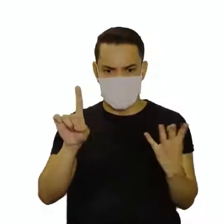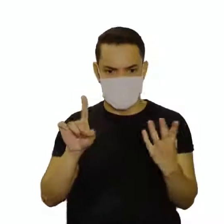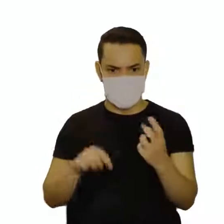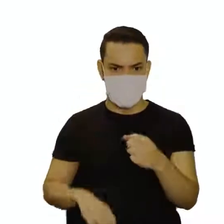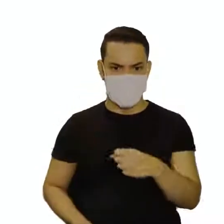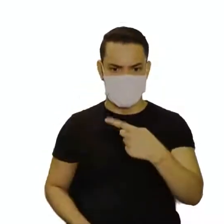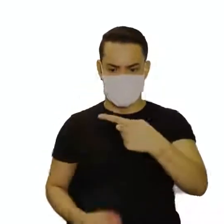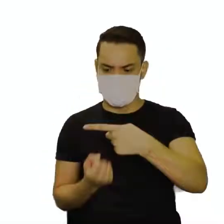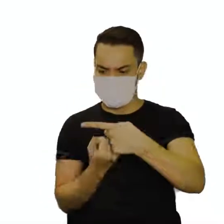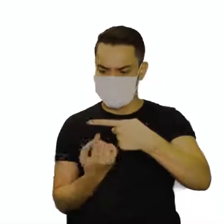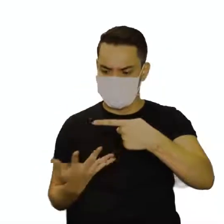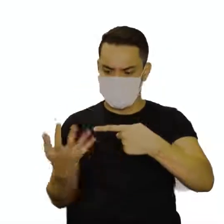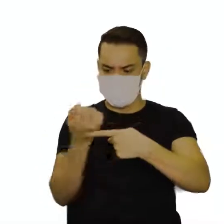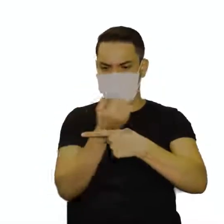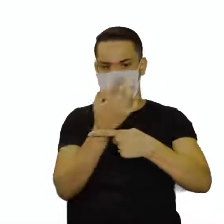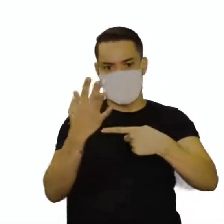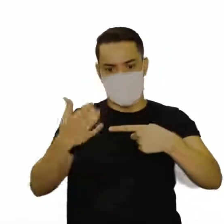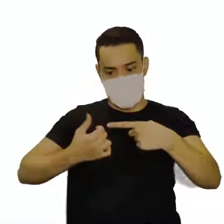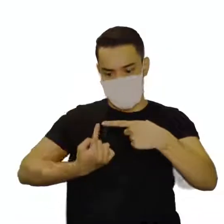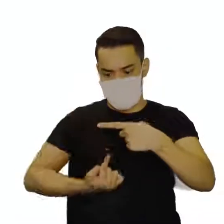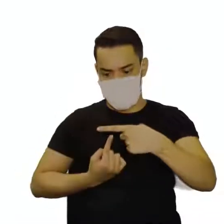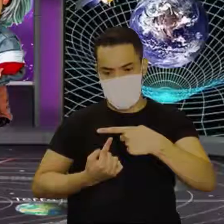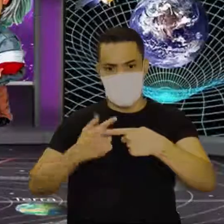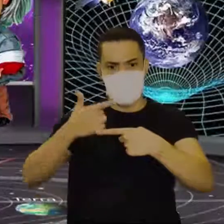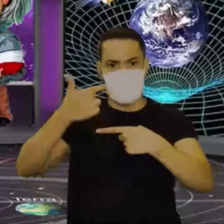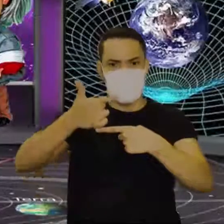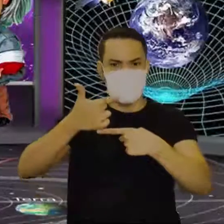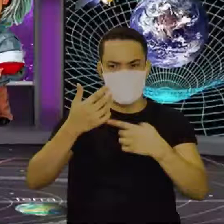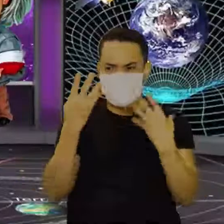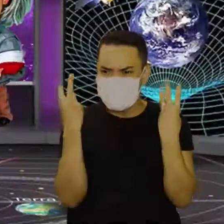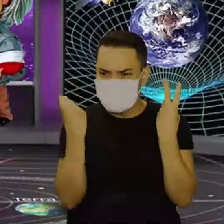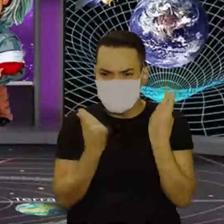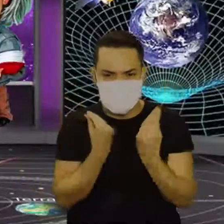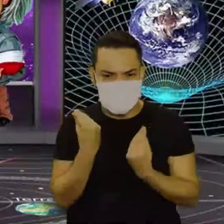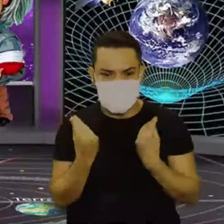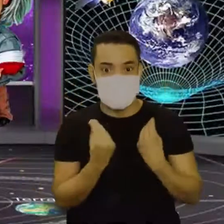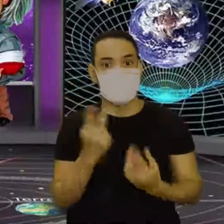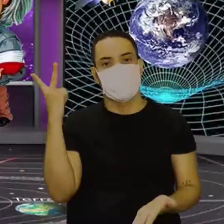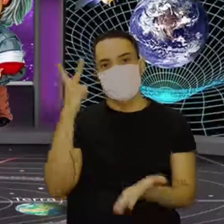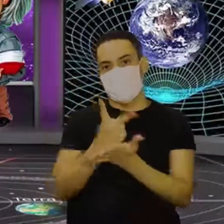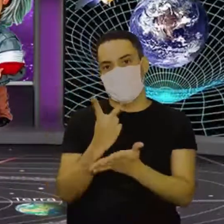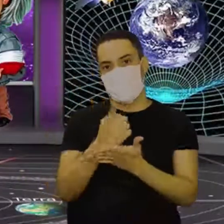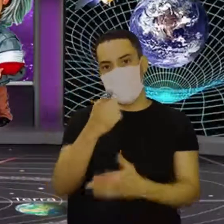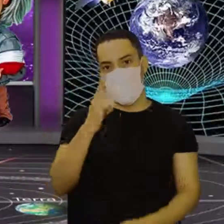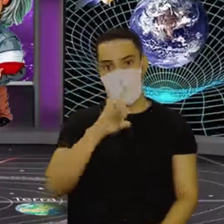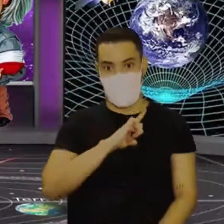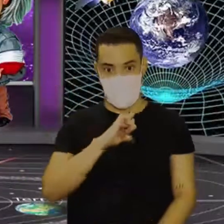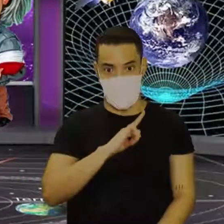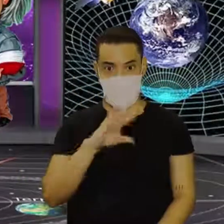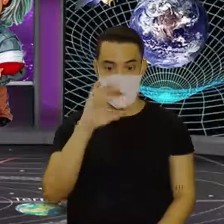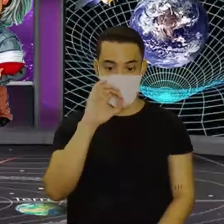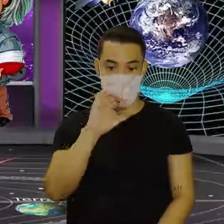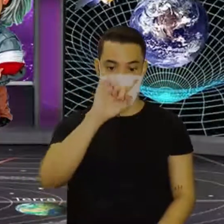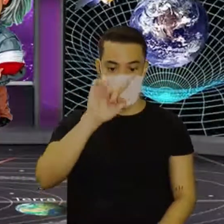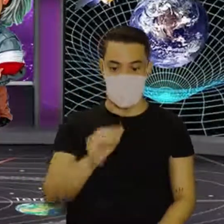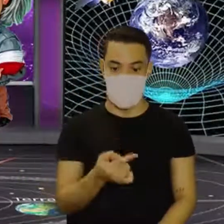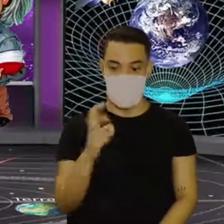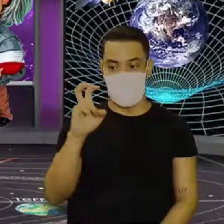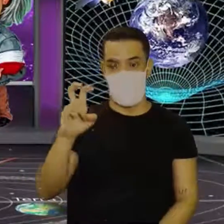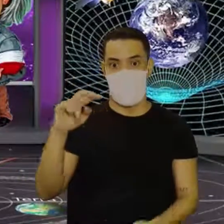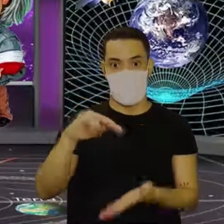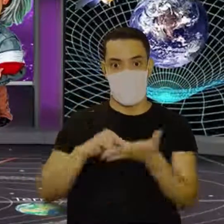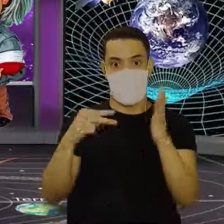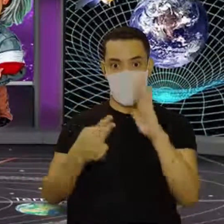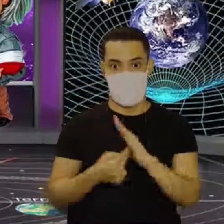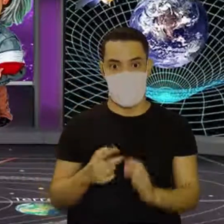meio. 0,5, então, pessoal, olha só. Toda vez que você tem 0,5, é meio. Se você